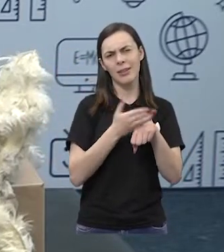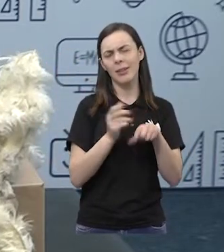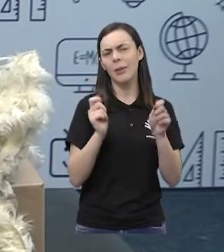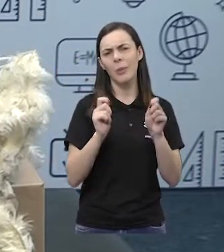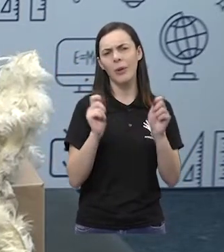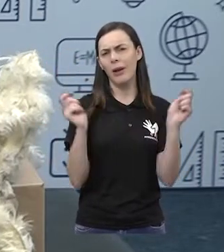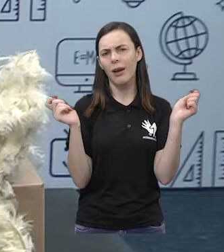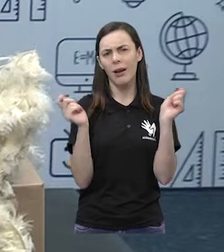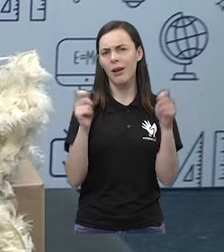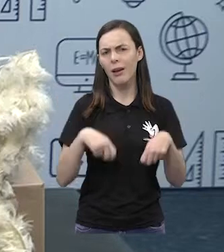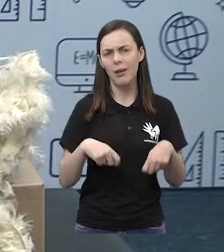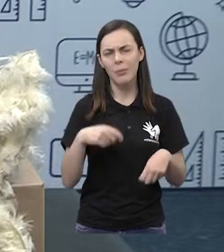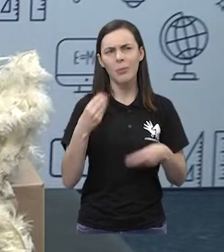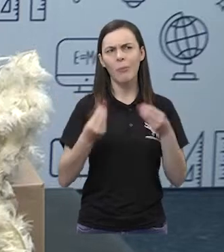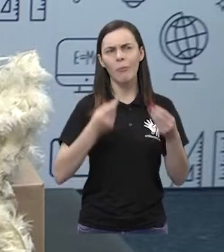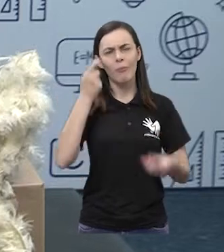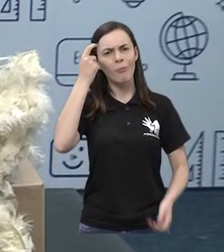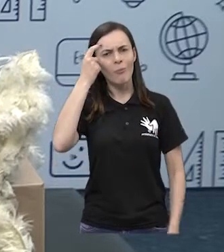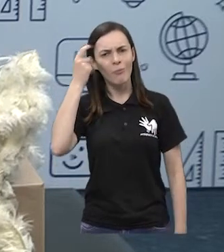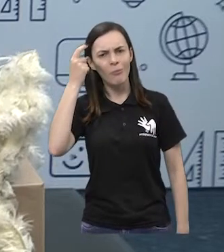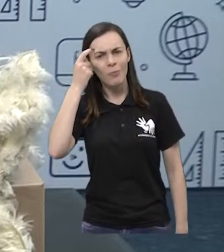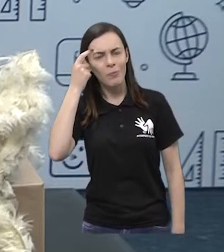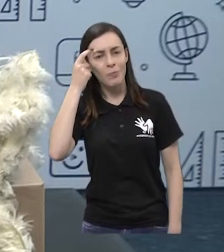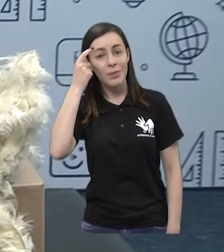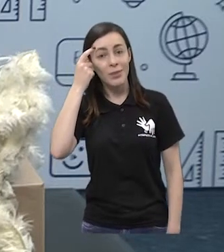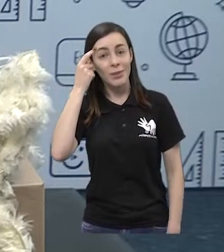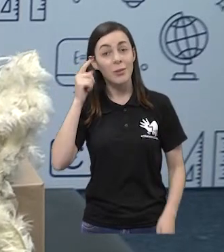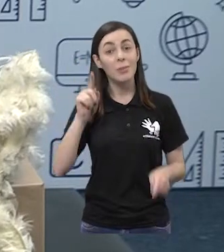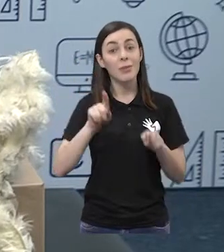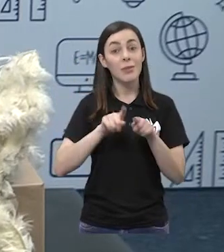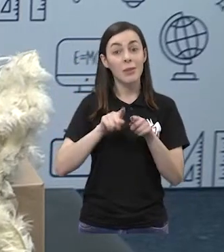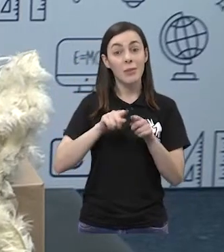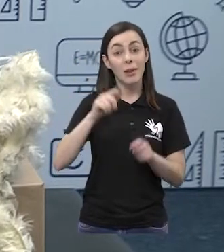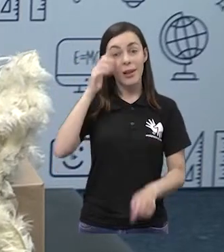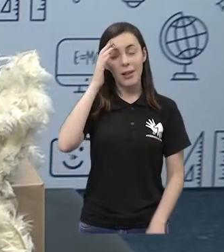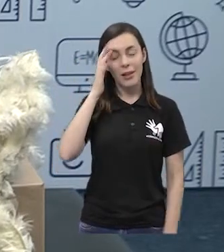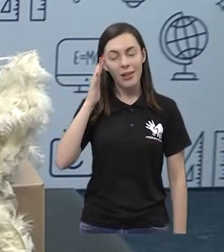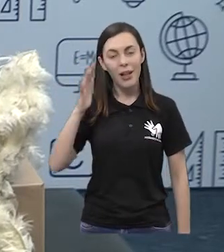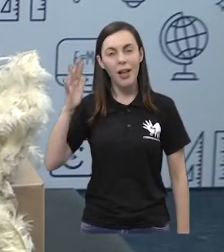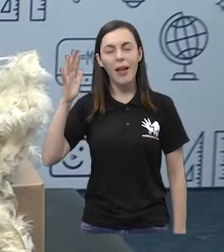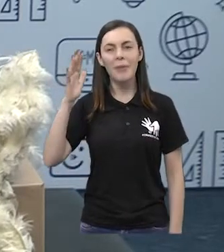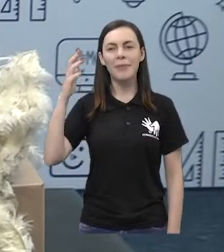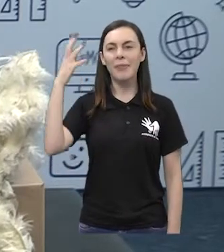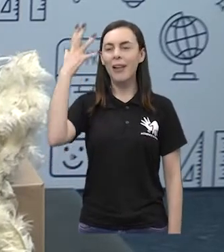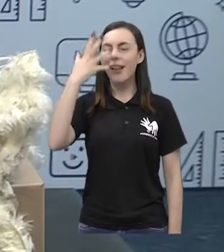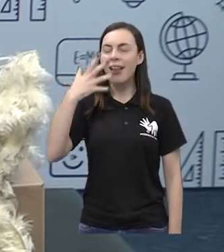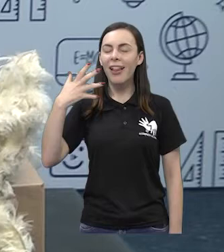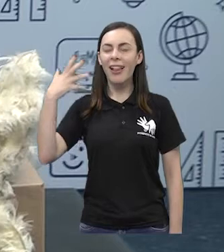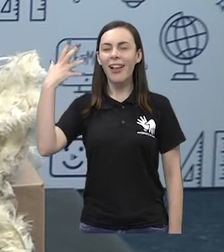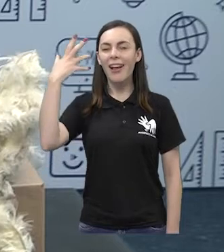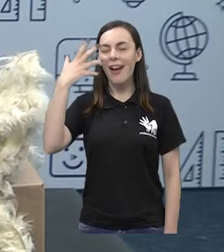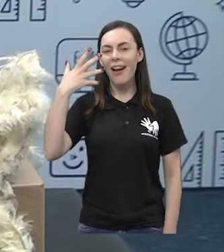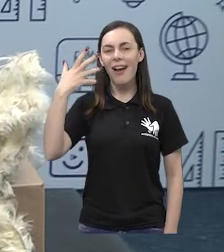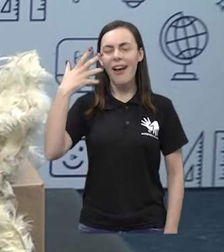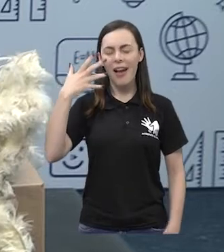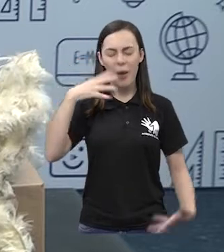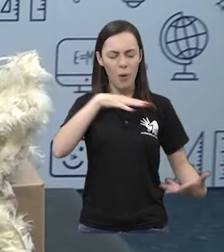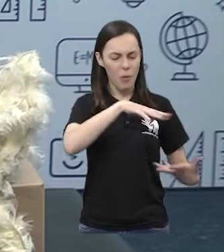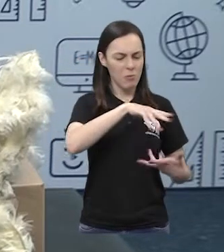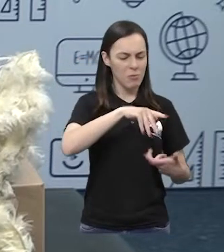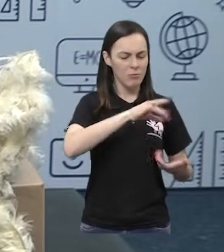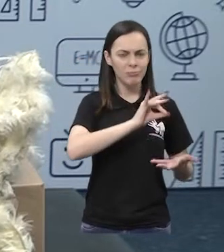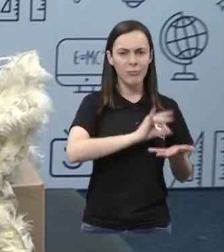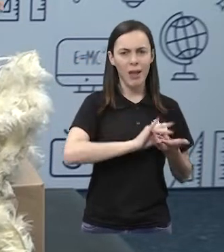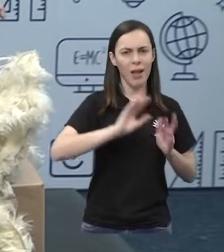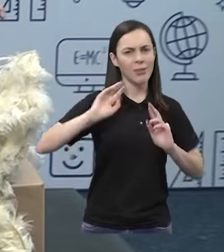um pouquinho a nossa capacidade nosso pensamento para poder entrar no mundo de encantamento diferente